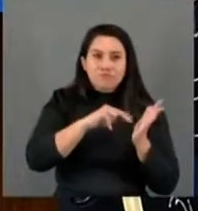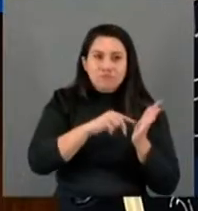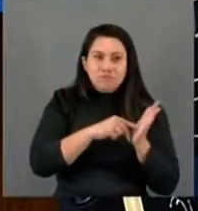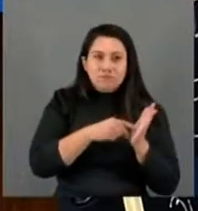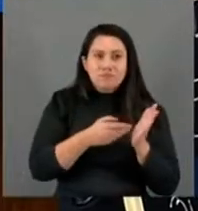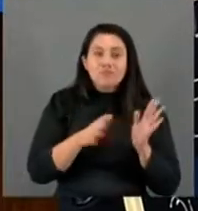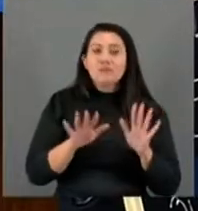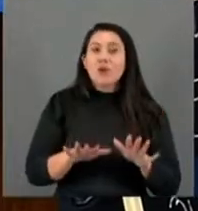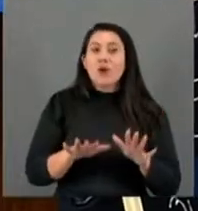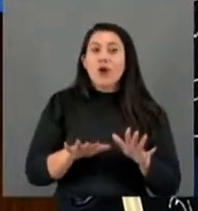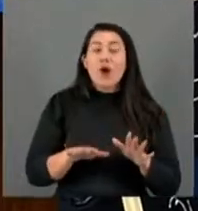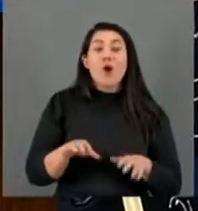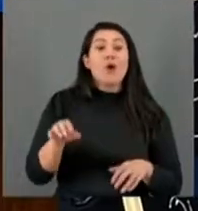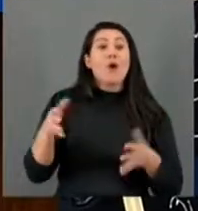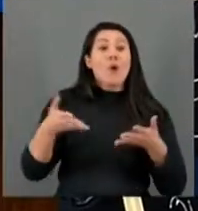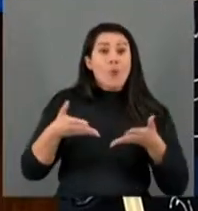brasileiros